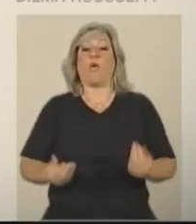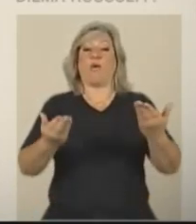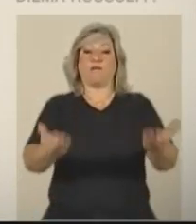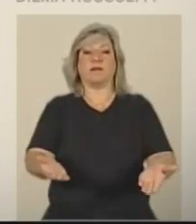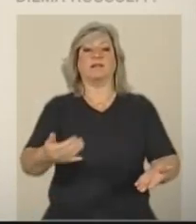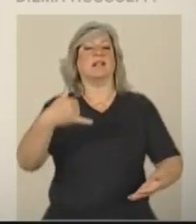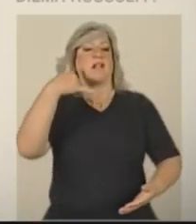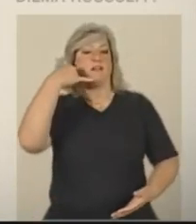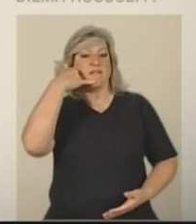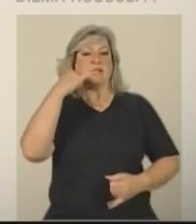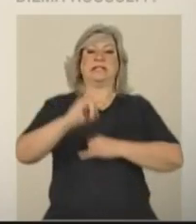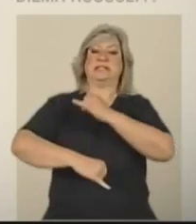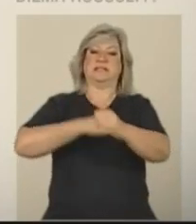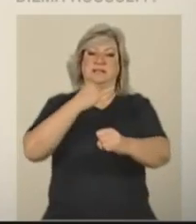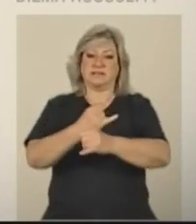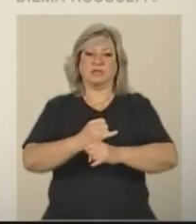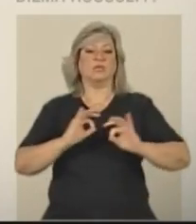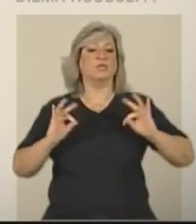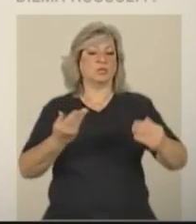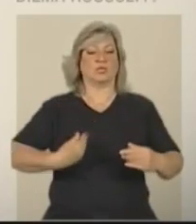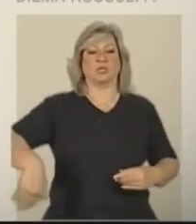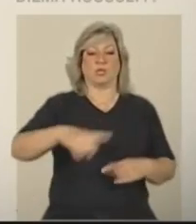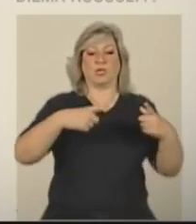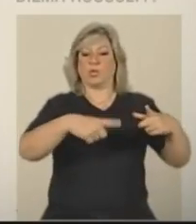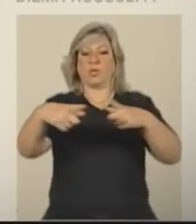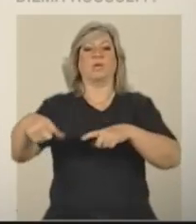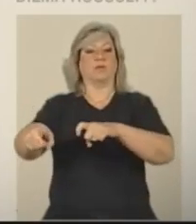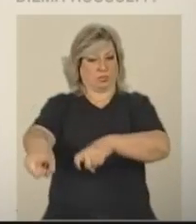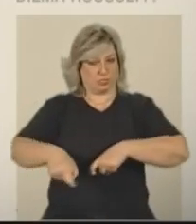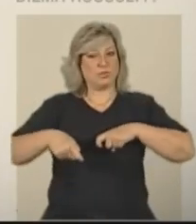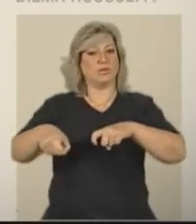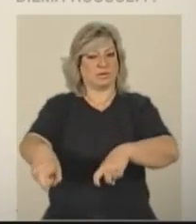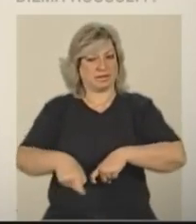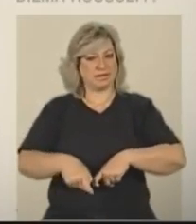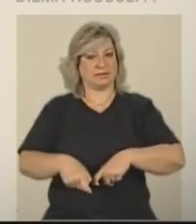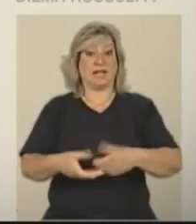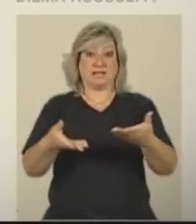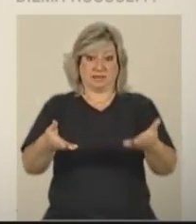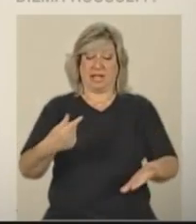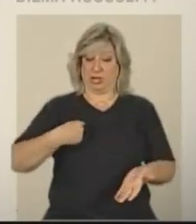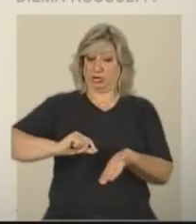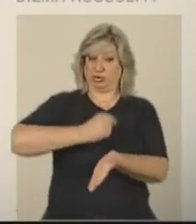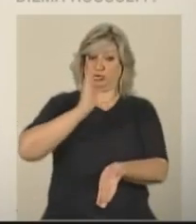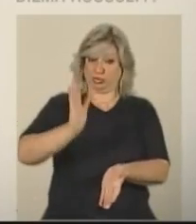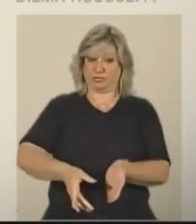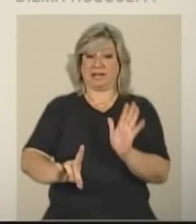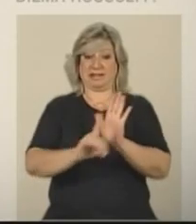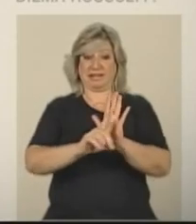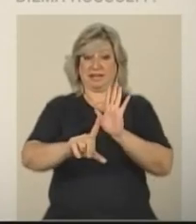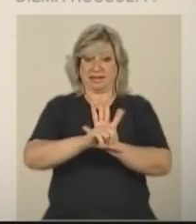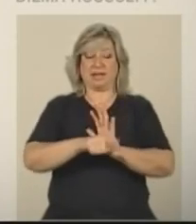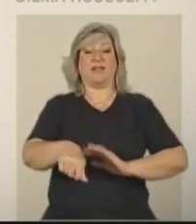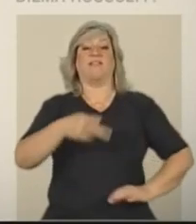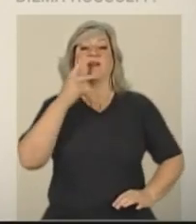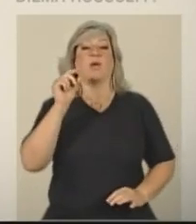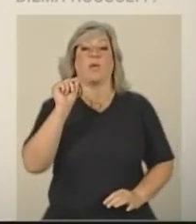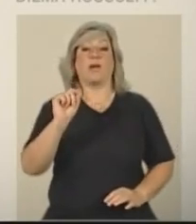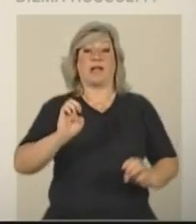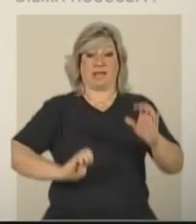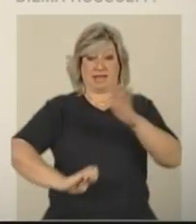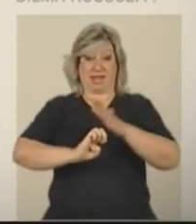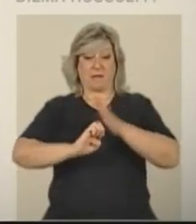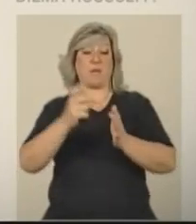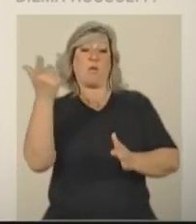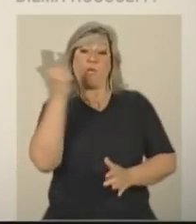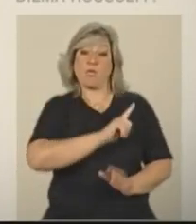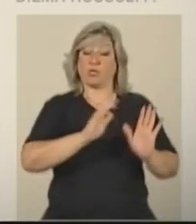de telefonia e de internet para nossas áreas rurais. Assinei um decreto que estabelece que a empresa que vencer